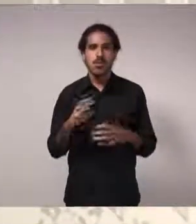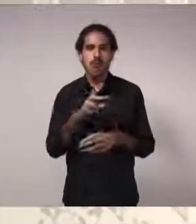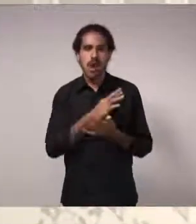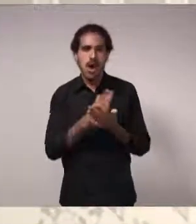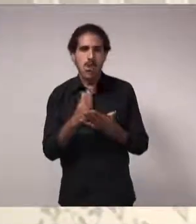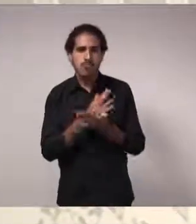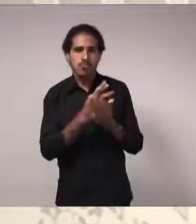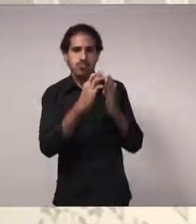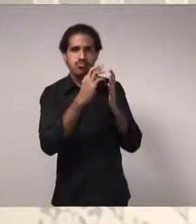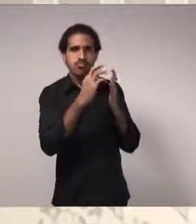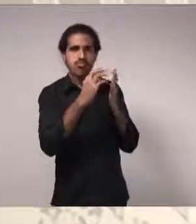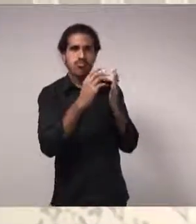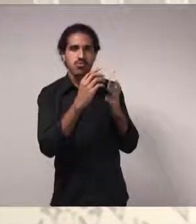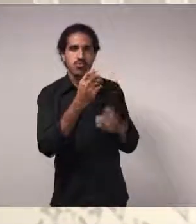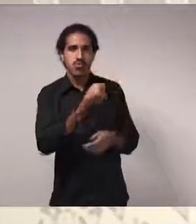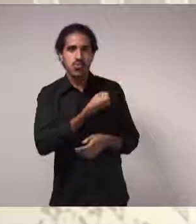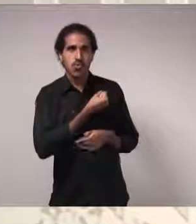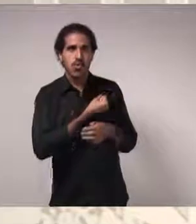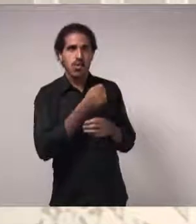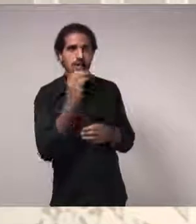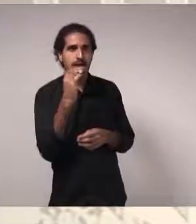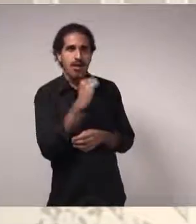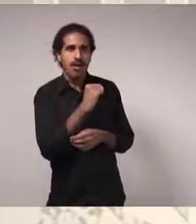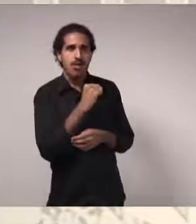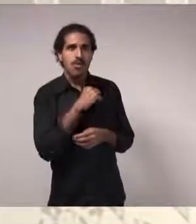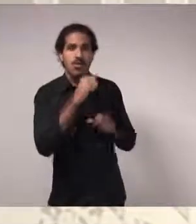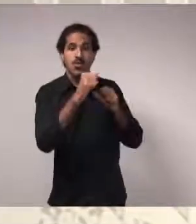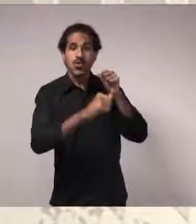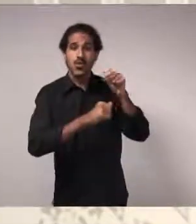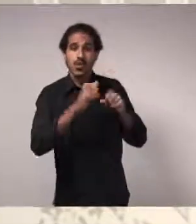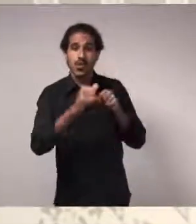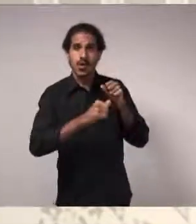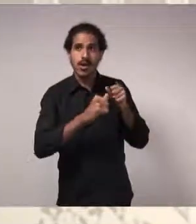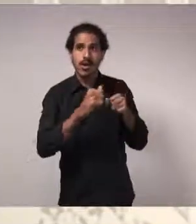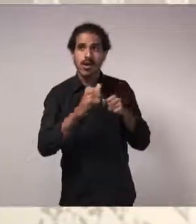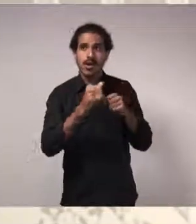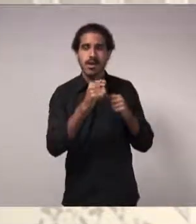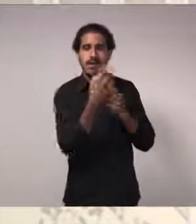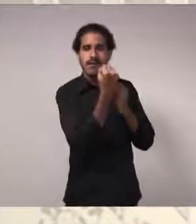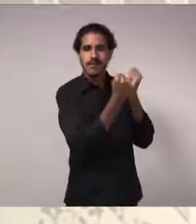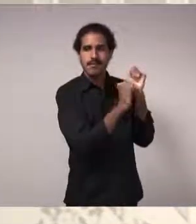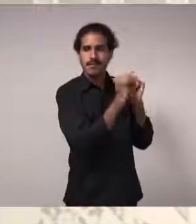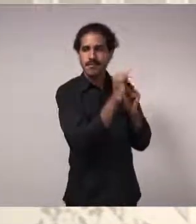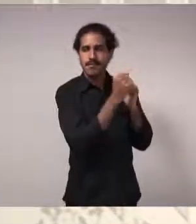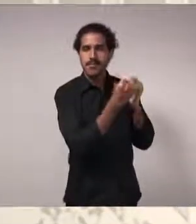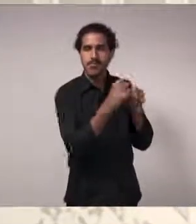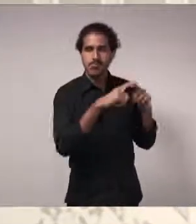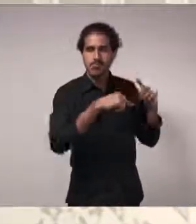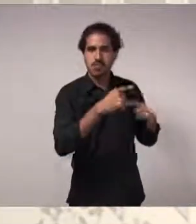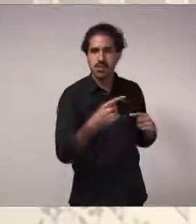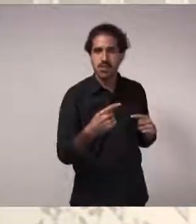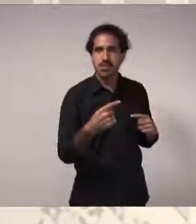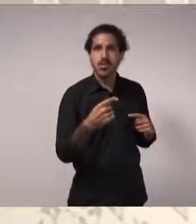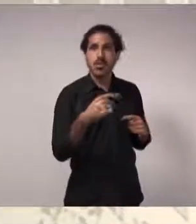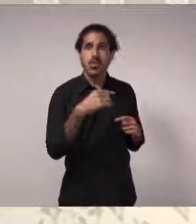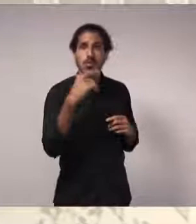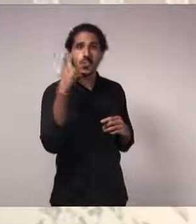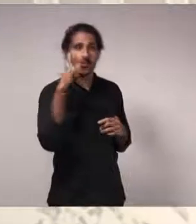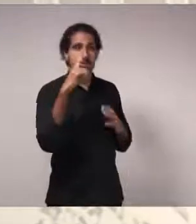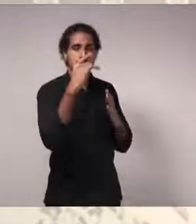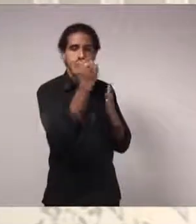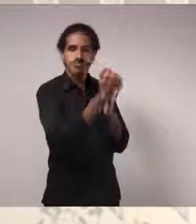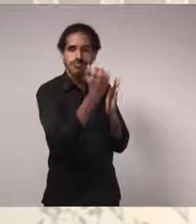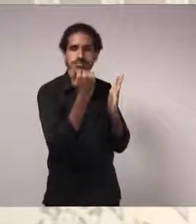rápidos, né? Com essa troca dos equipamentos no anexo 4, sem fazer interligação, a gente já teve uma economia